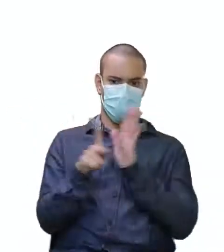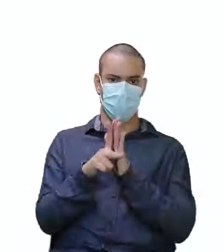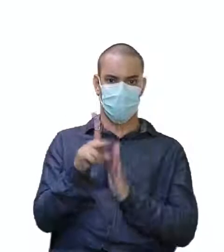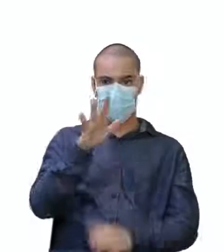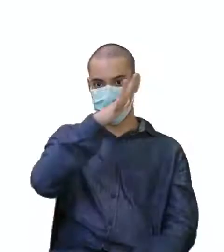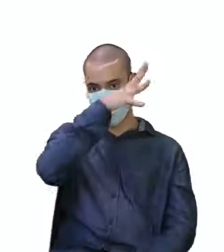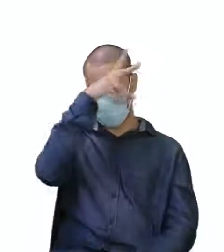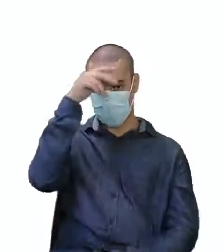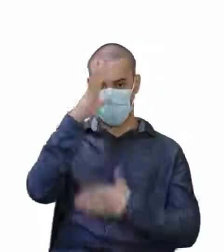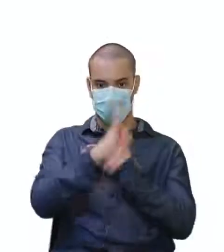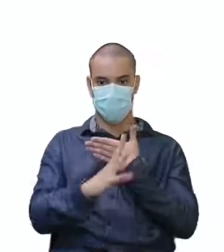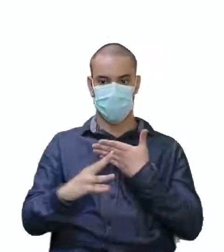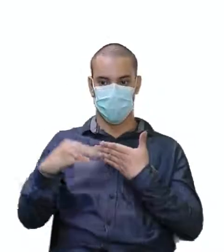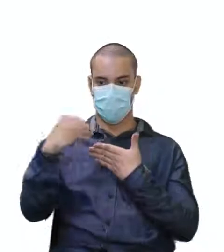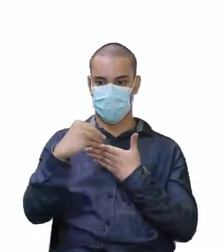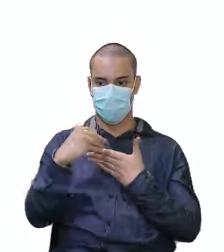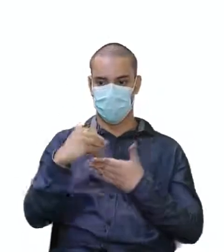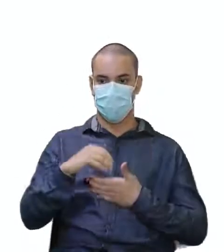nossa Amazônia.